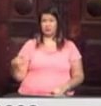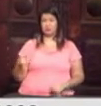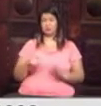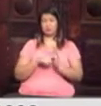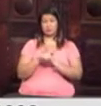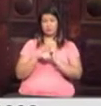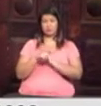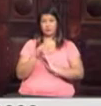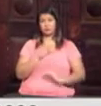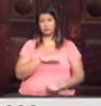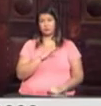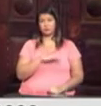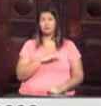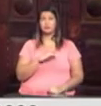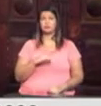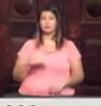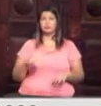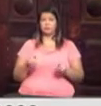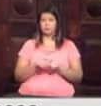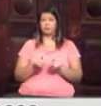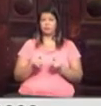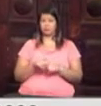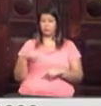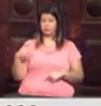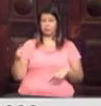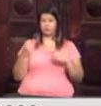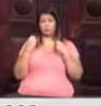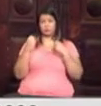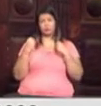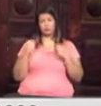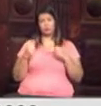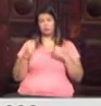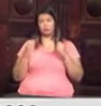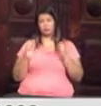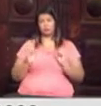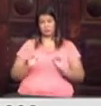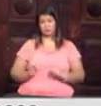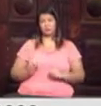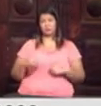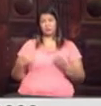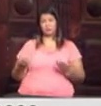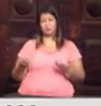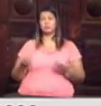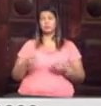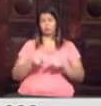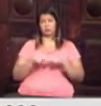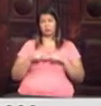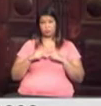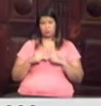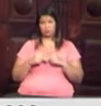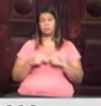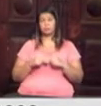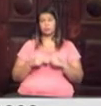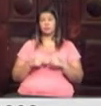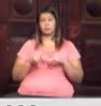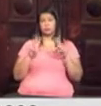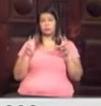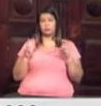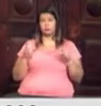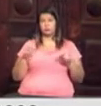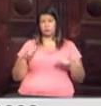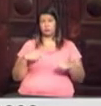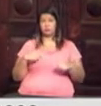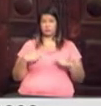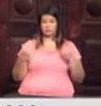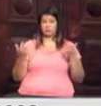fiscalização tanto do Poder Executivo como dos municípios. Por isso, esse é um tema que entrará nos